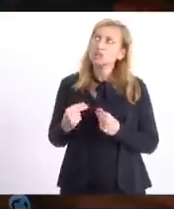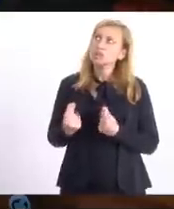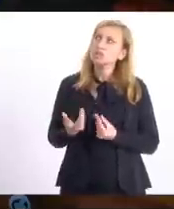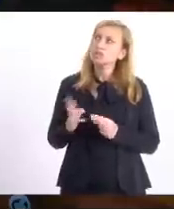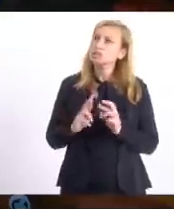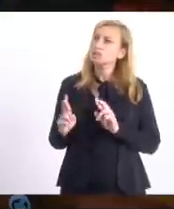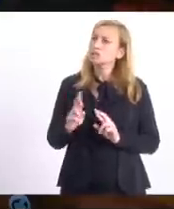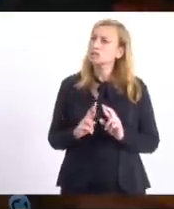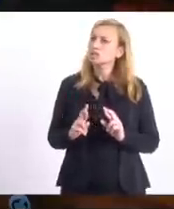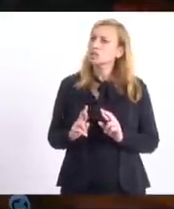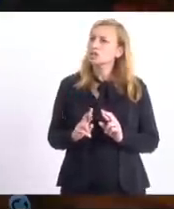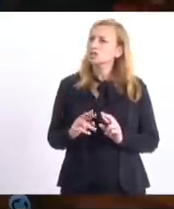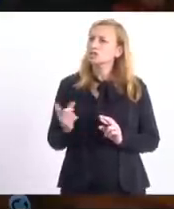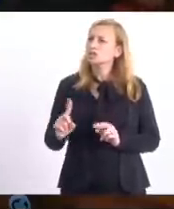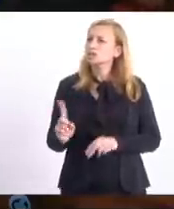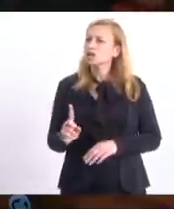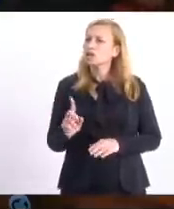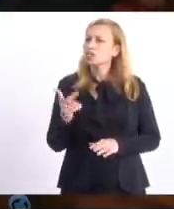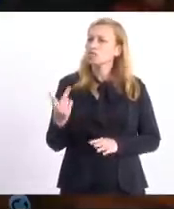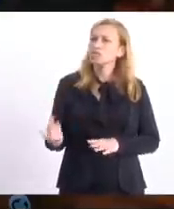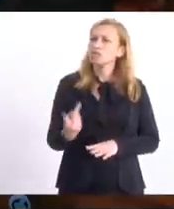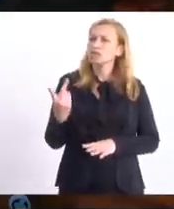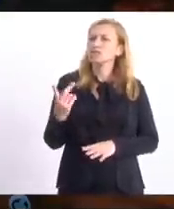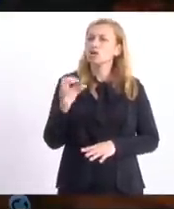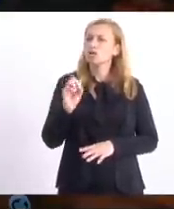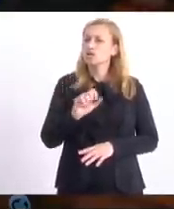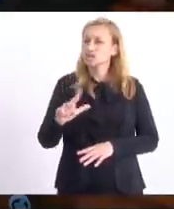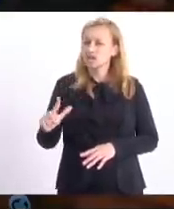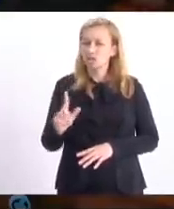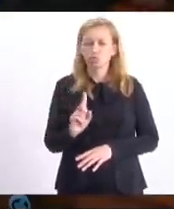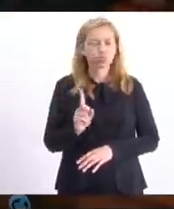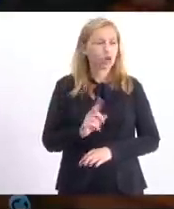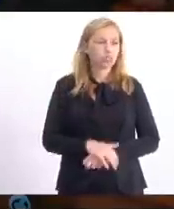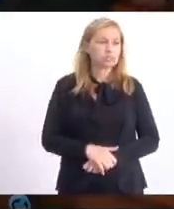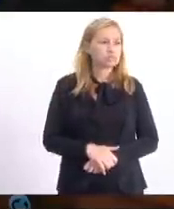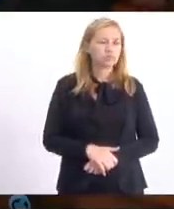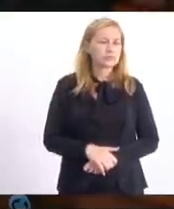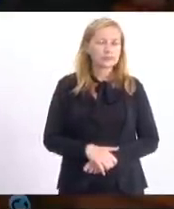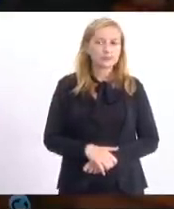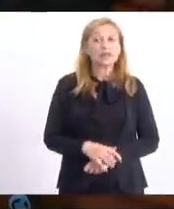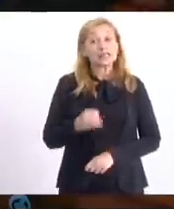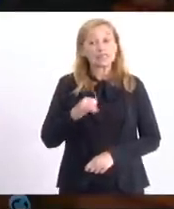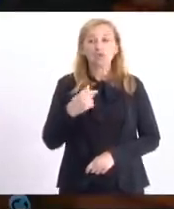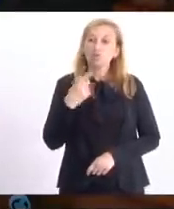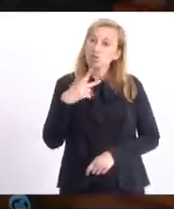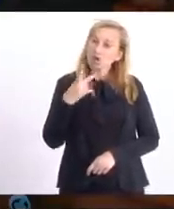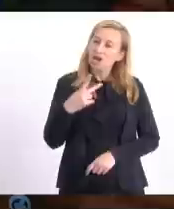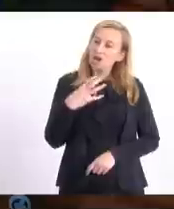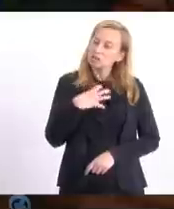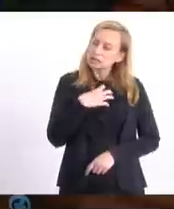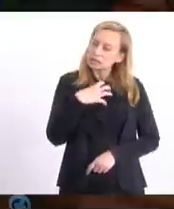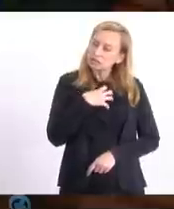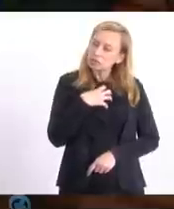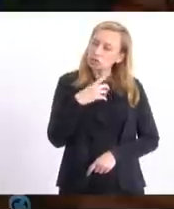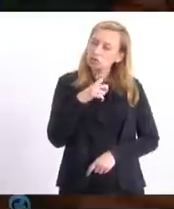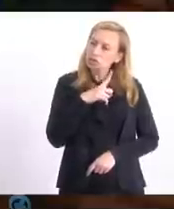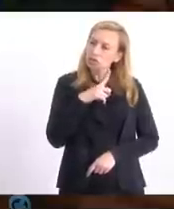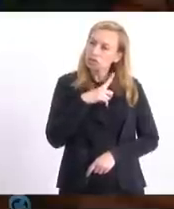relação à desvalorização dos oficiais. Não vou entrar nem nesse quesito, porque se eu for falar o sentimento que eu tenho